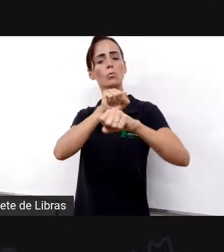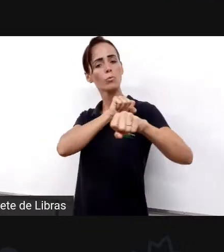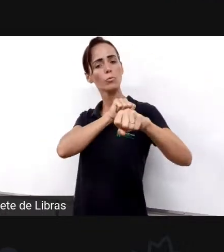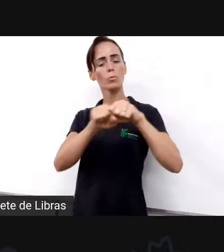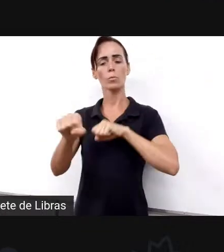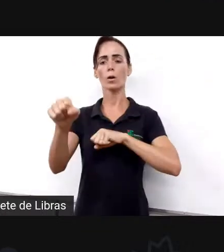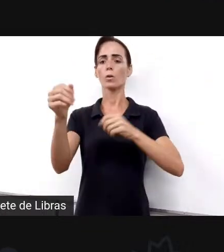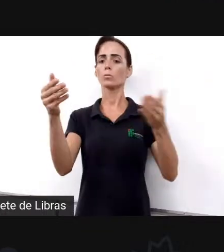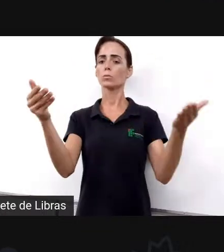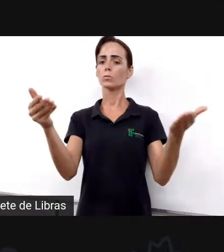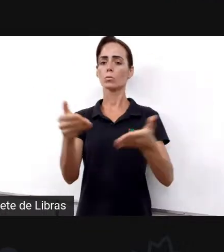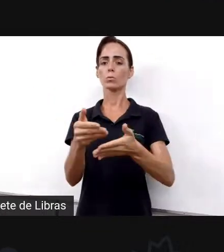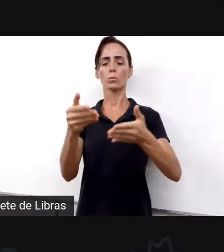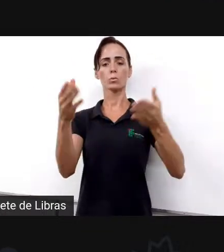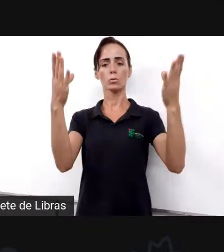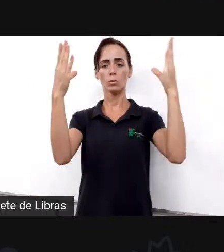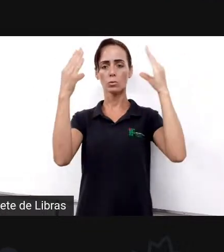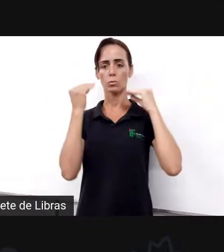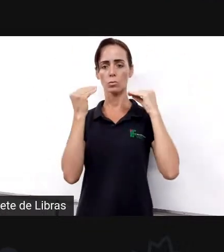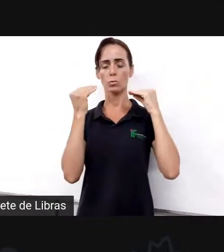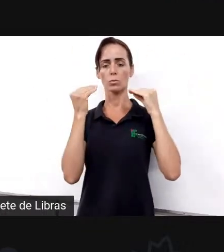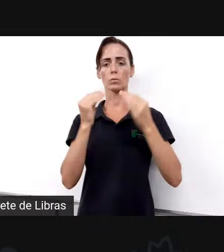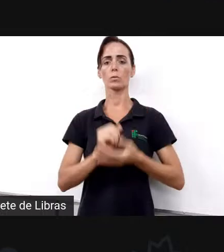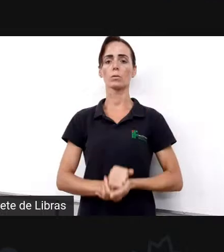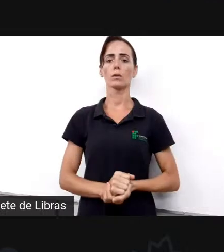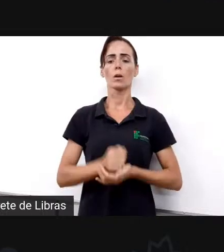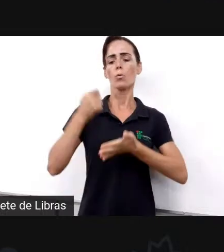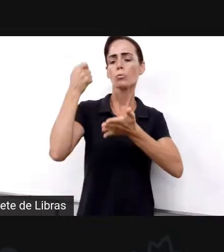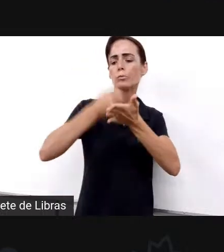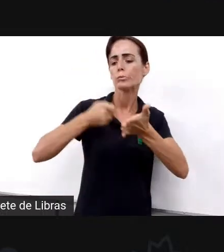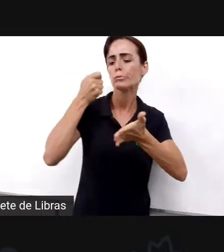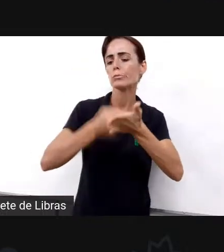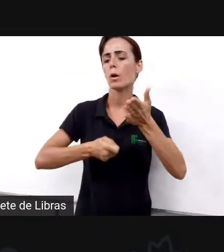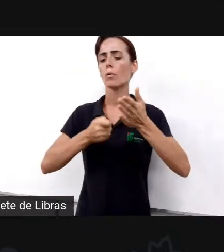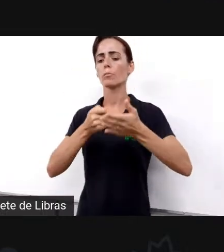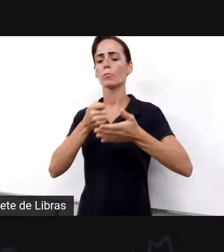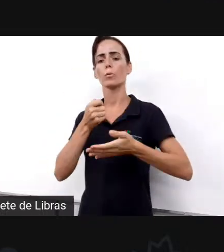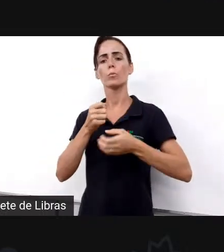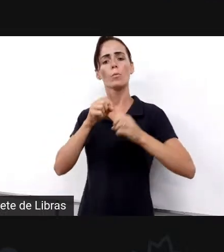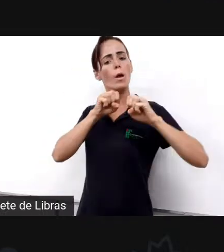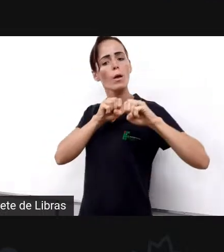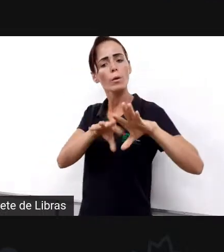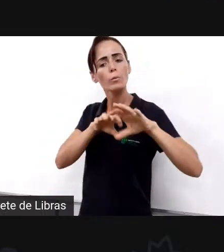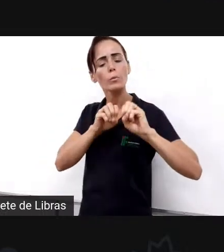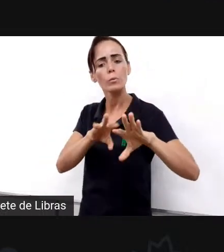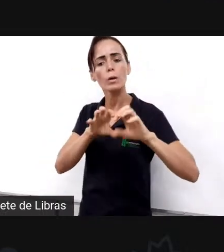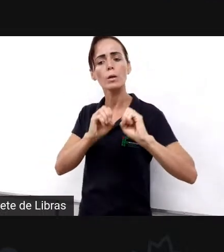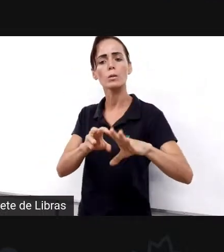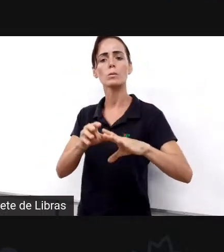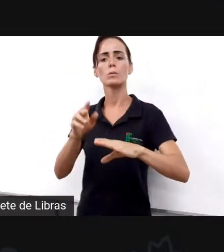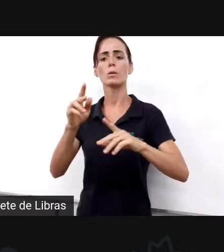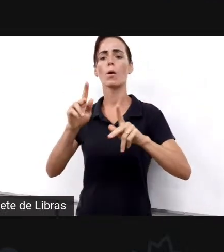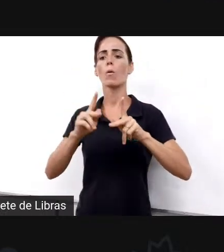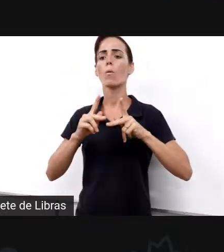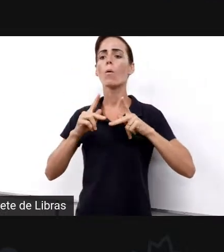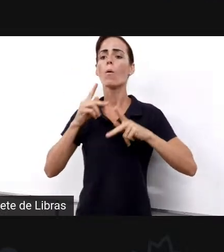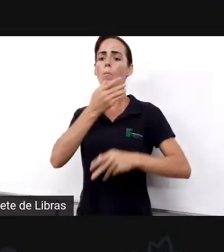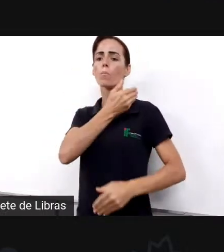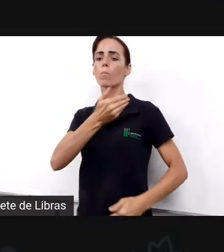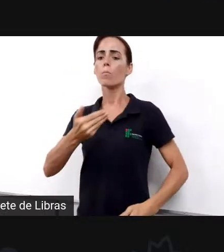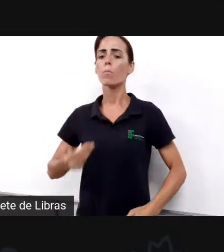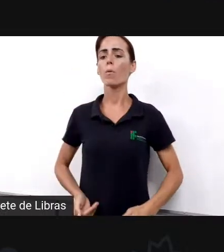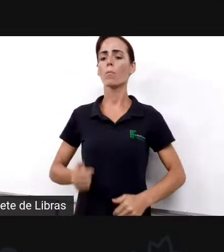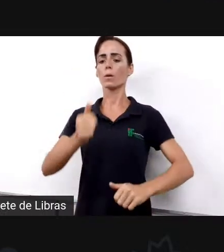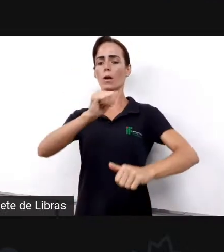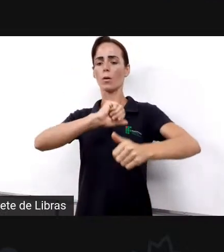noite. Lutar por uma educação pública gratuita e de qualidade, essa foi